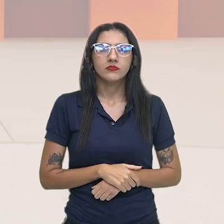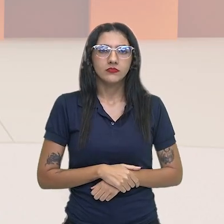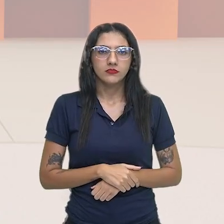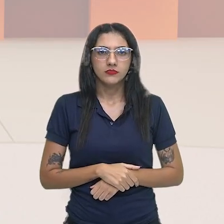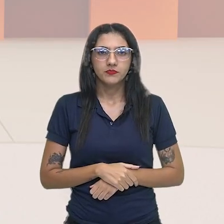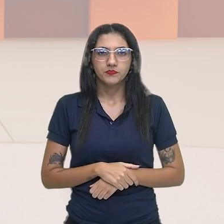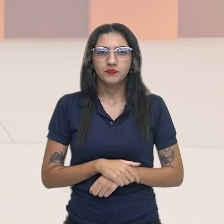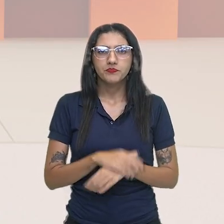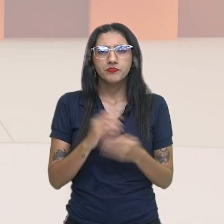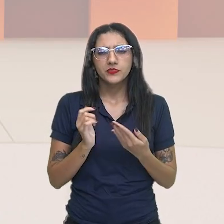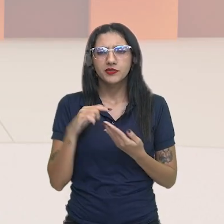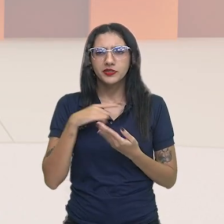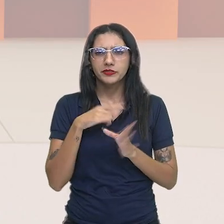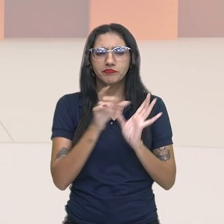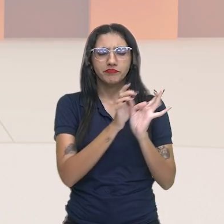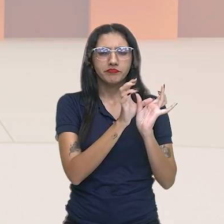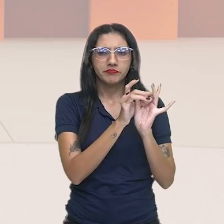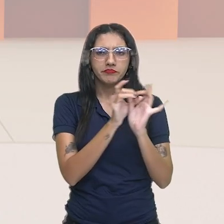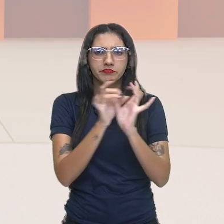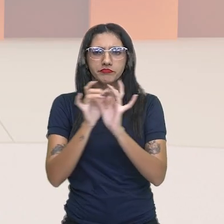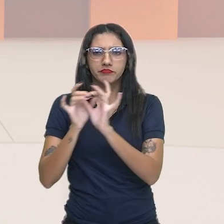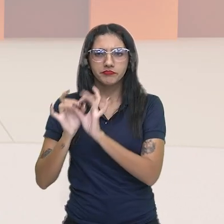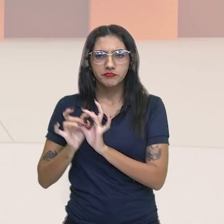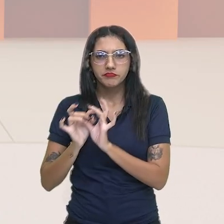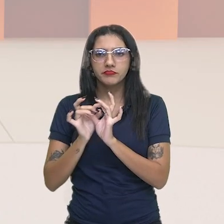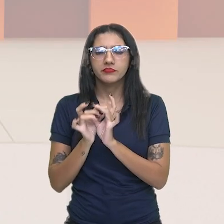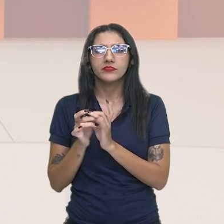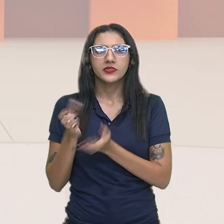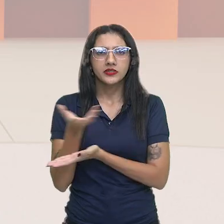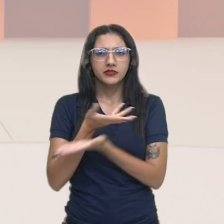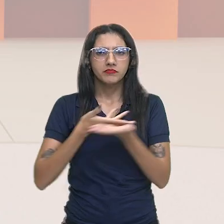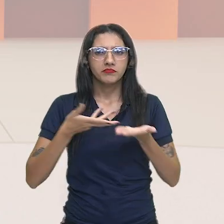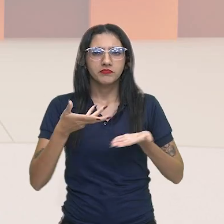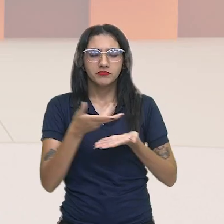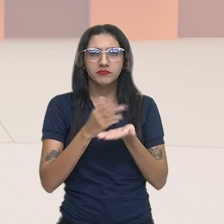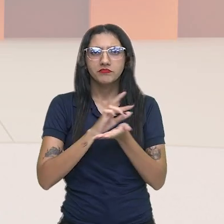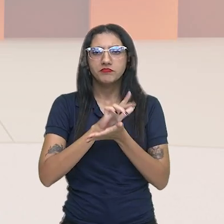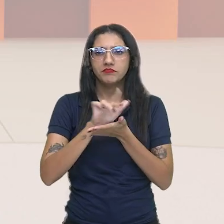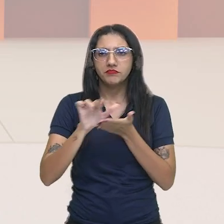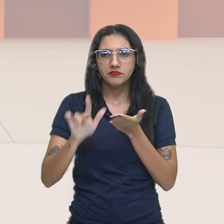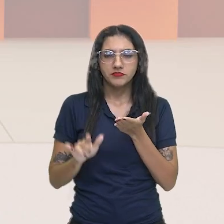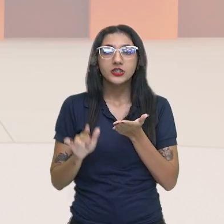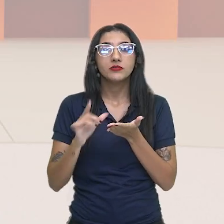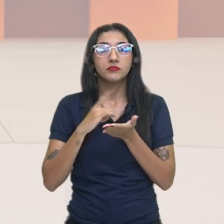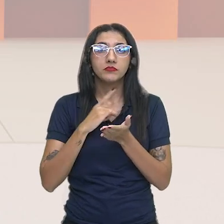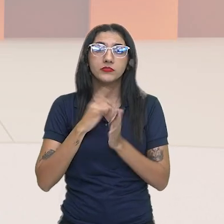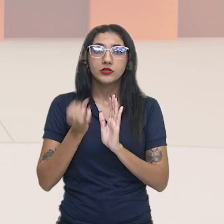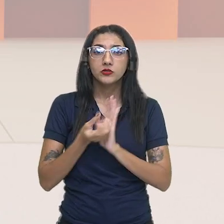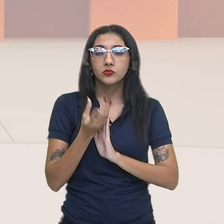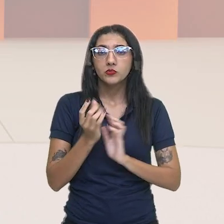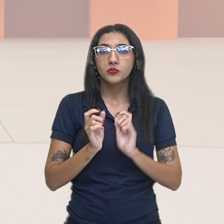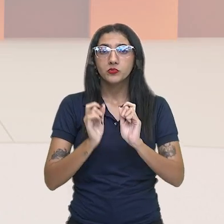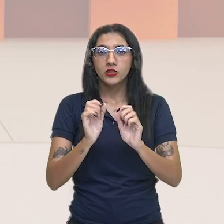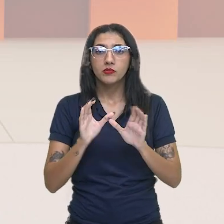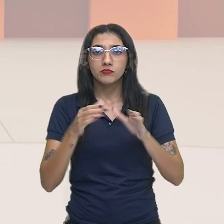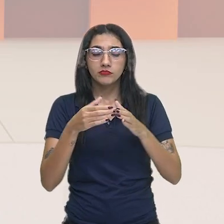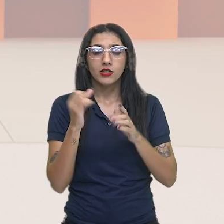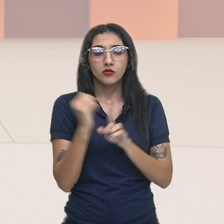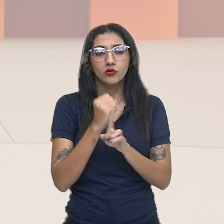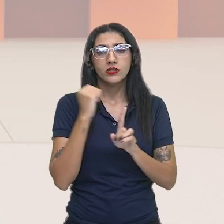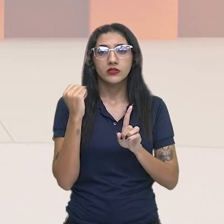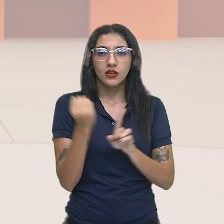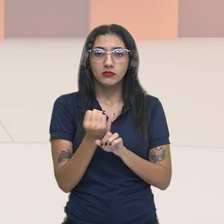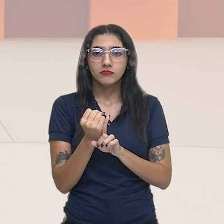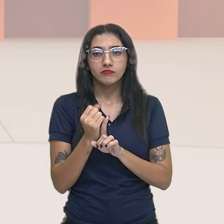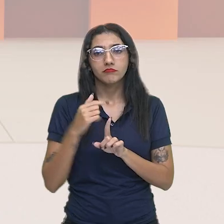essa rede de interações forma o que ele chama de sociedade.